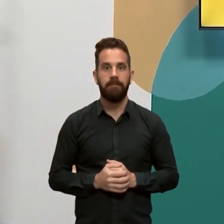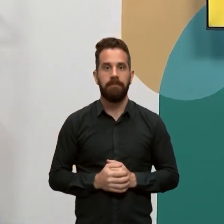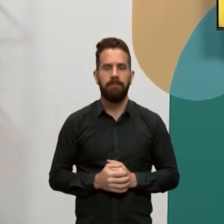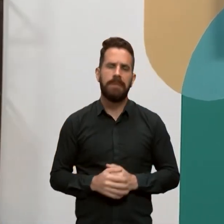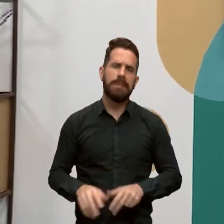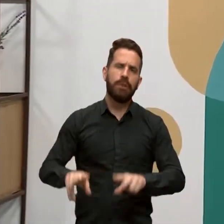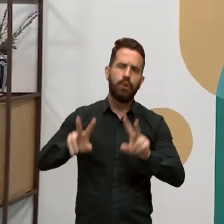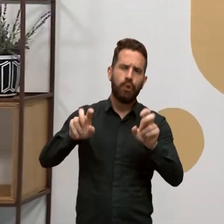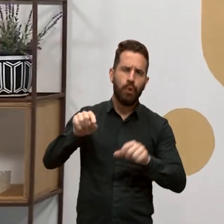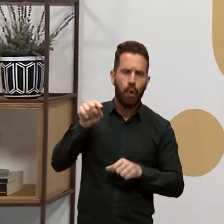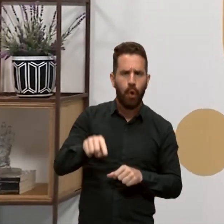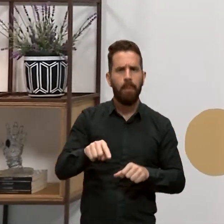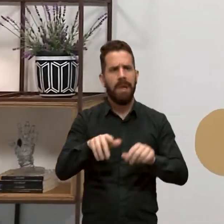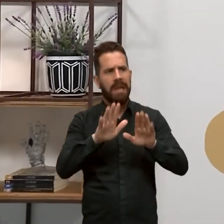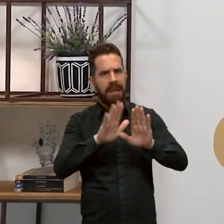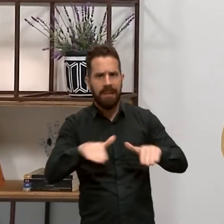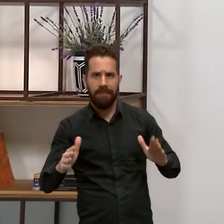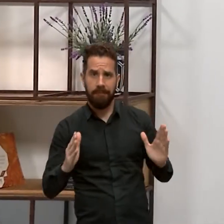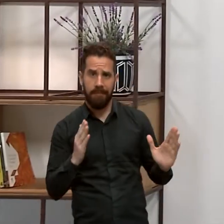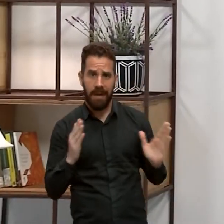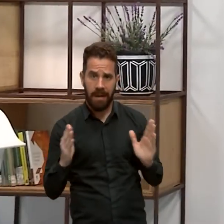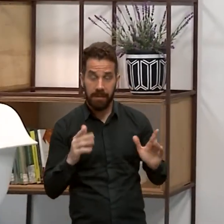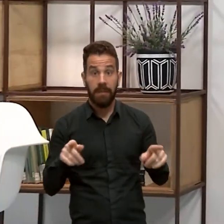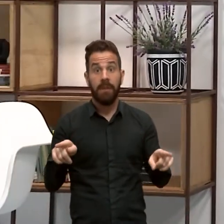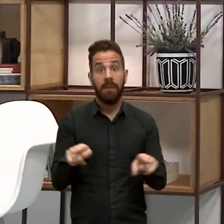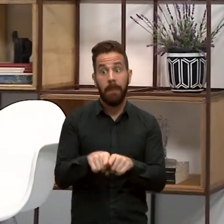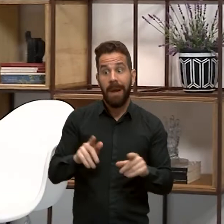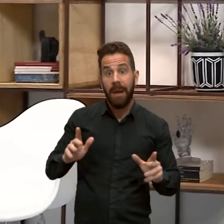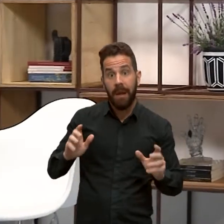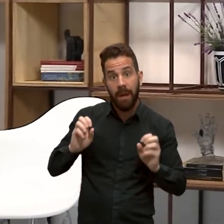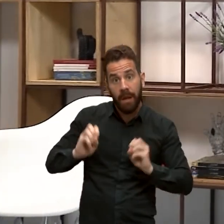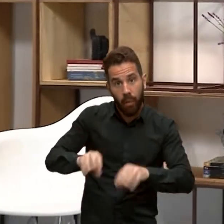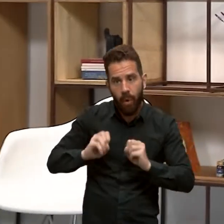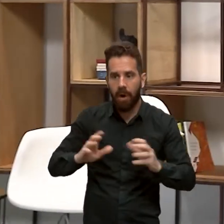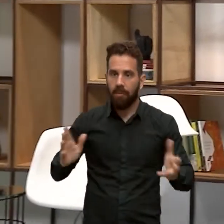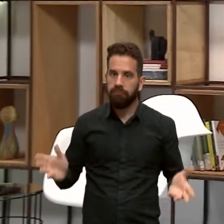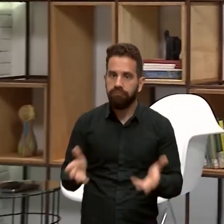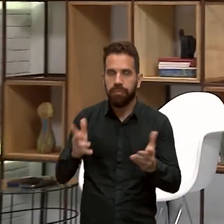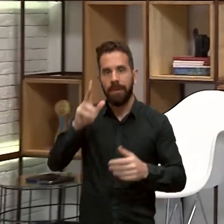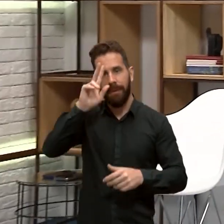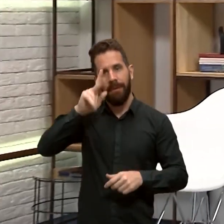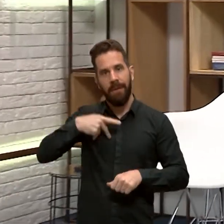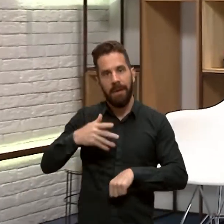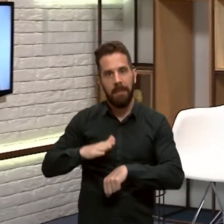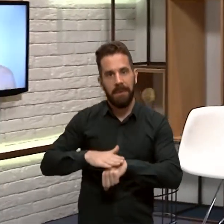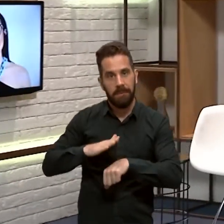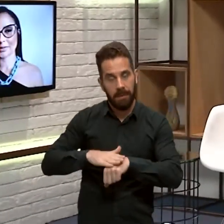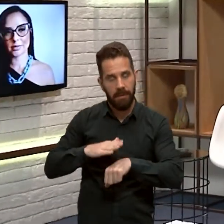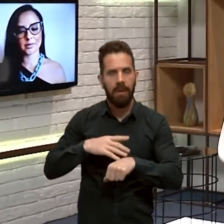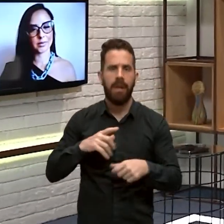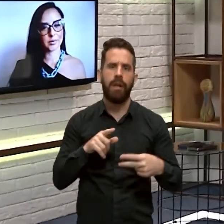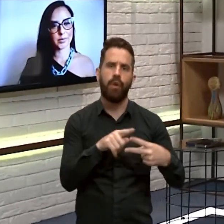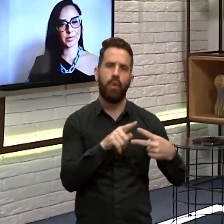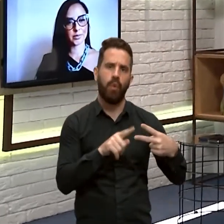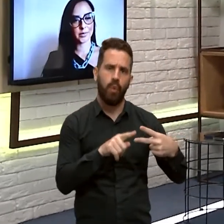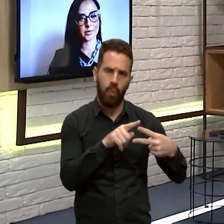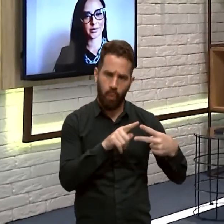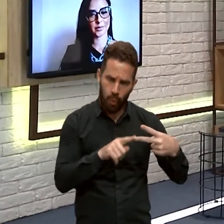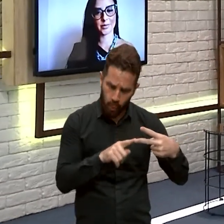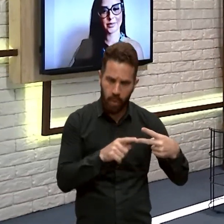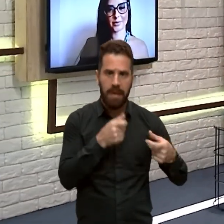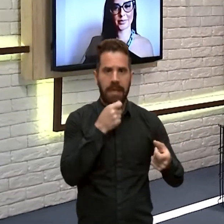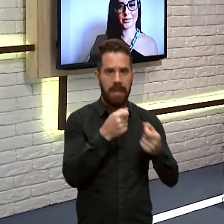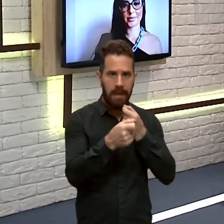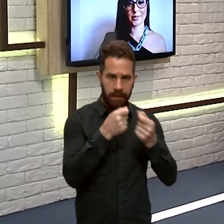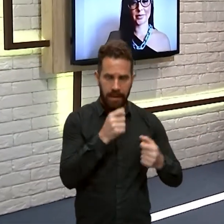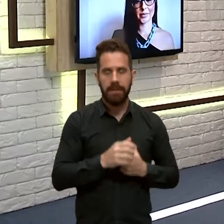sobre infância e também educação emancipadora, a gente conta com duas entrevistadas. A primeira delas é a Bárbara